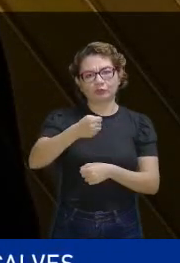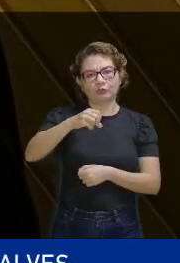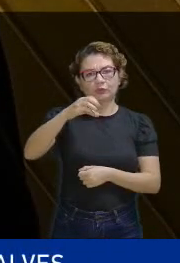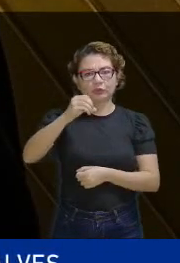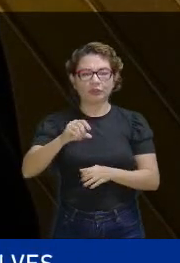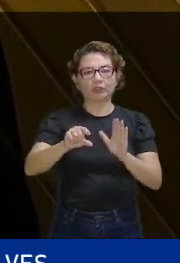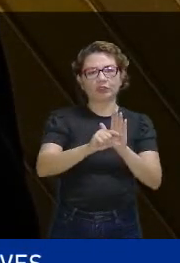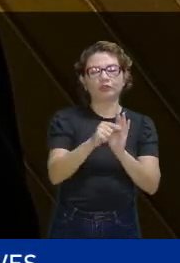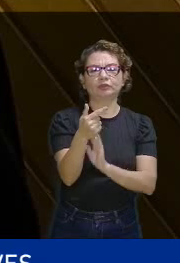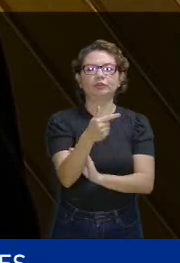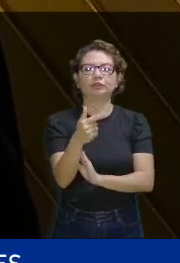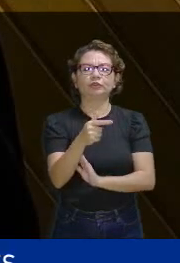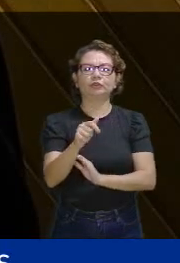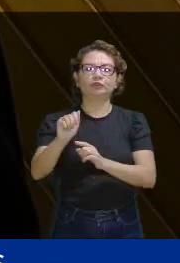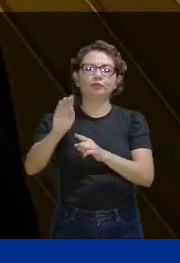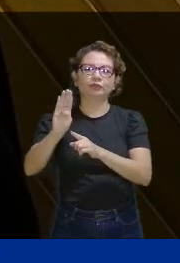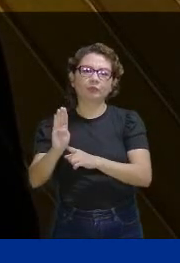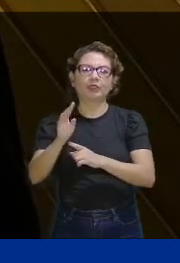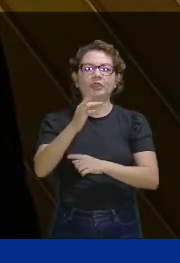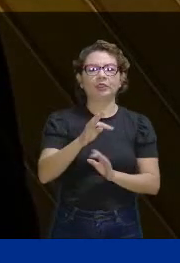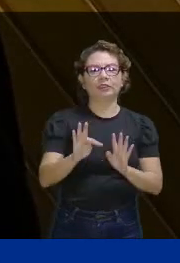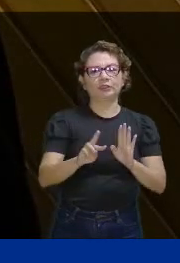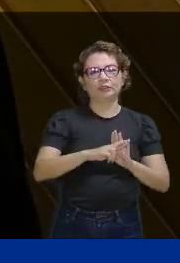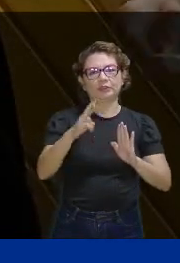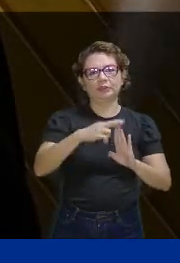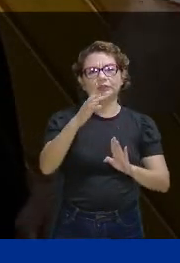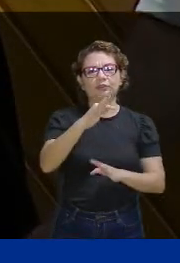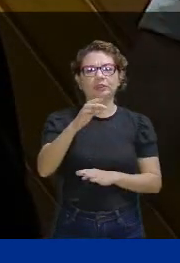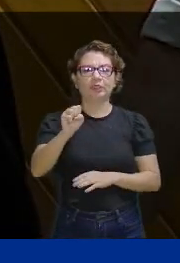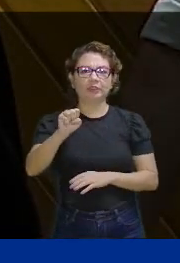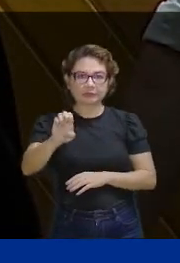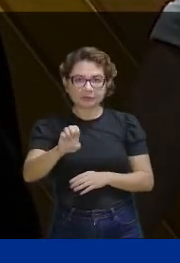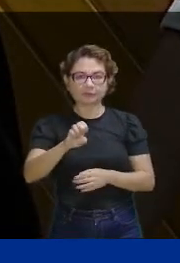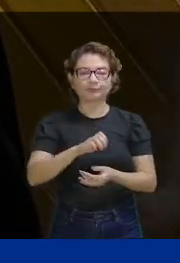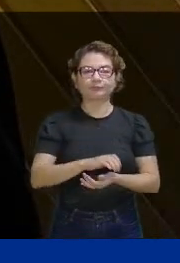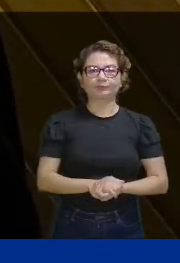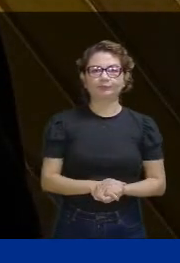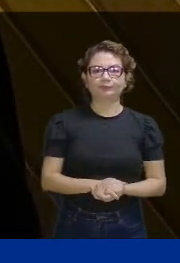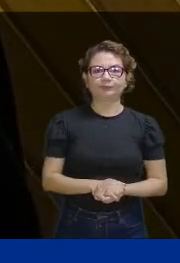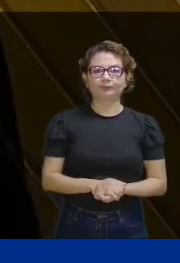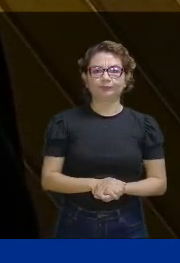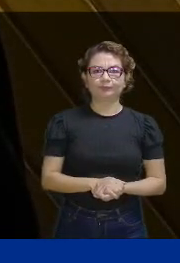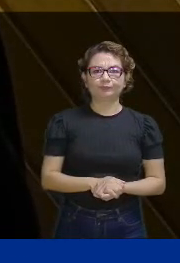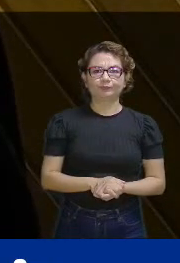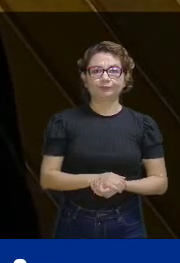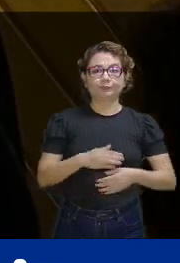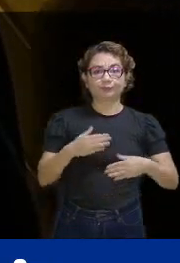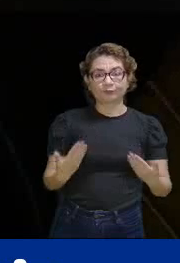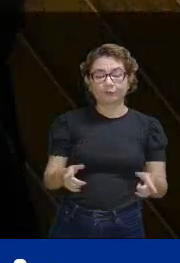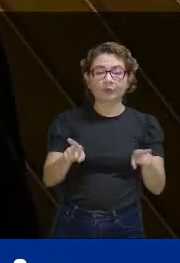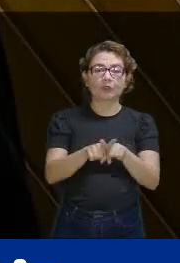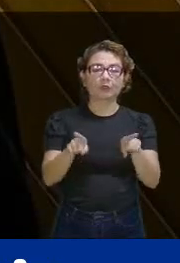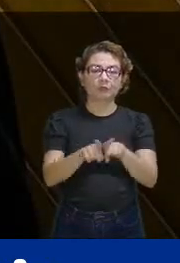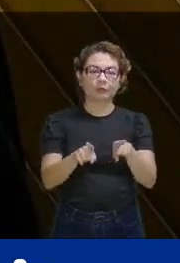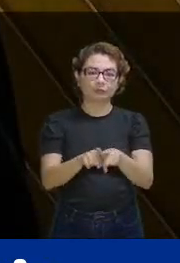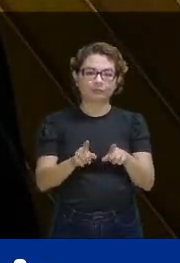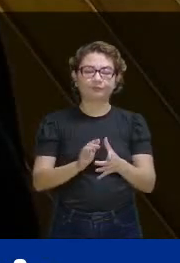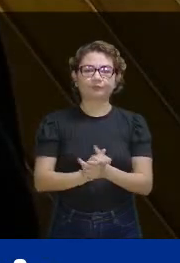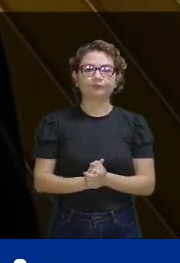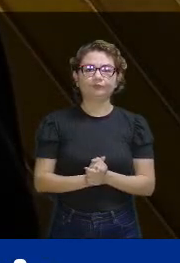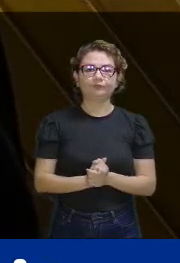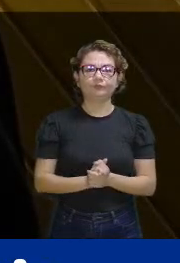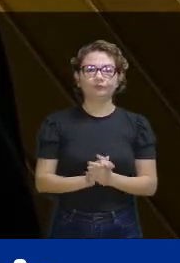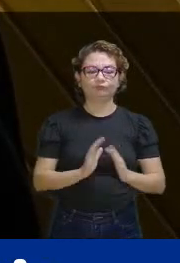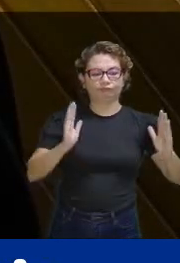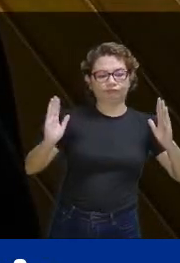inciso 2º, a linha B da Resolução TSE número 23.607 de 2019. Essa consequência não se limita